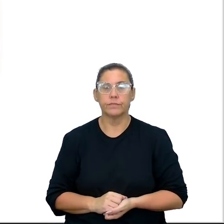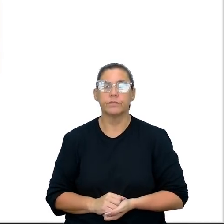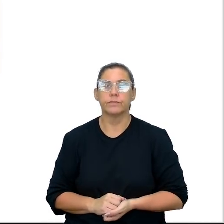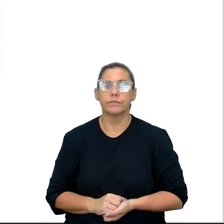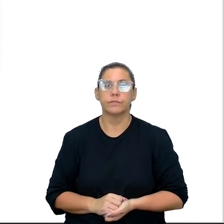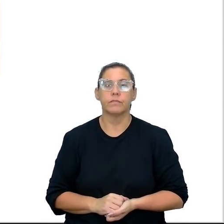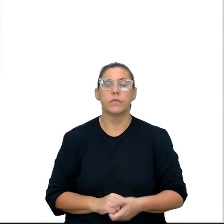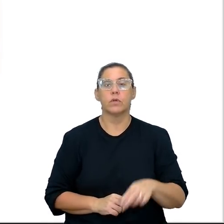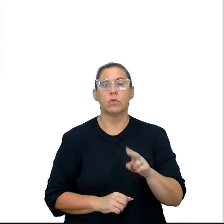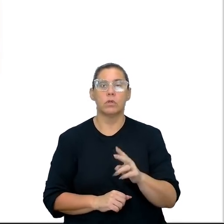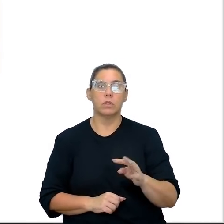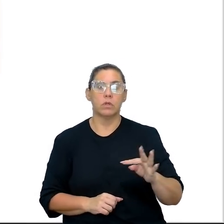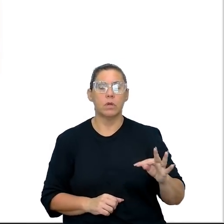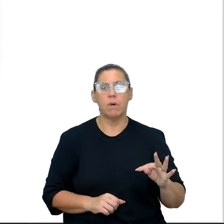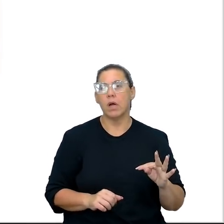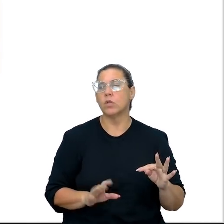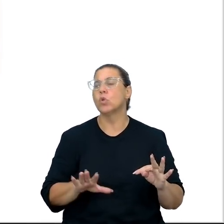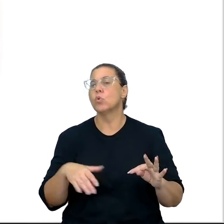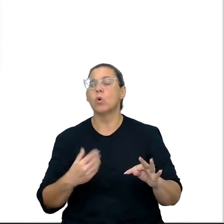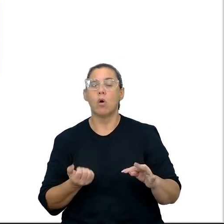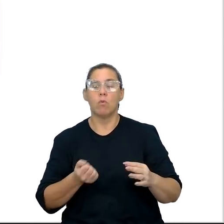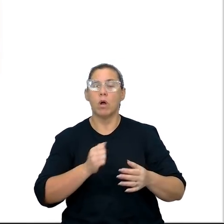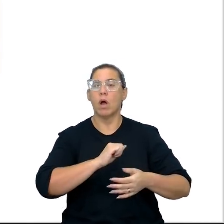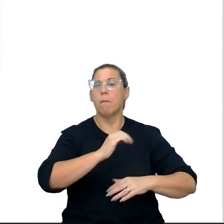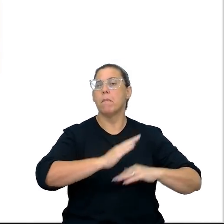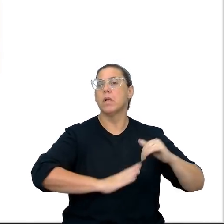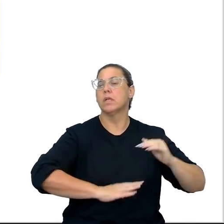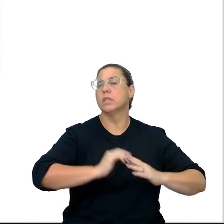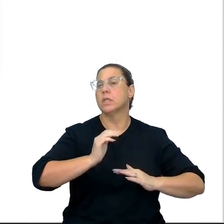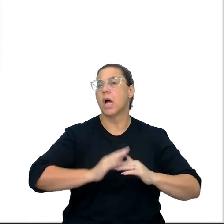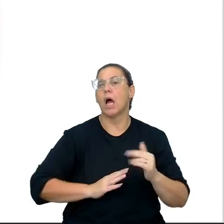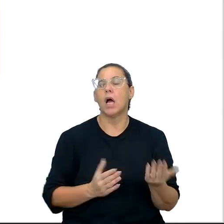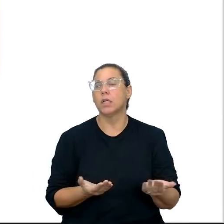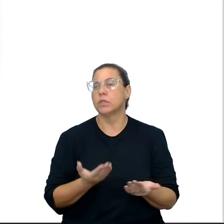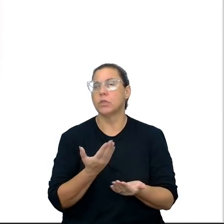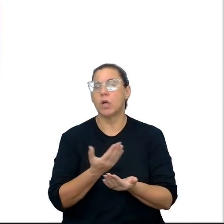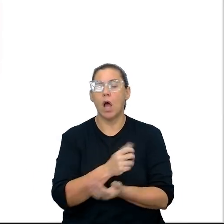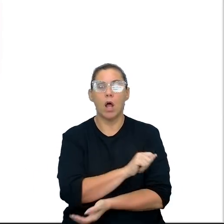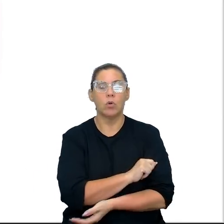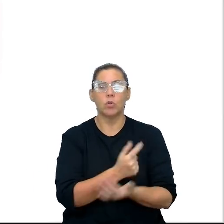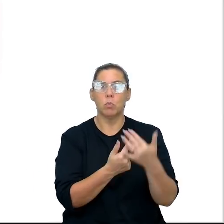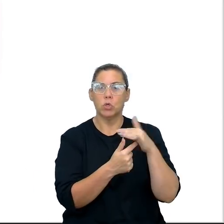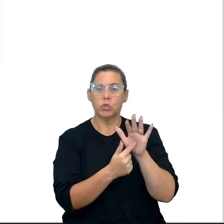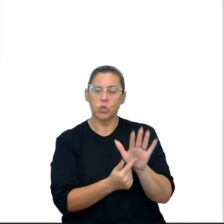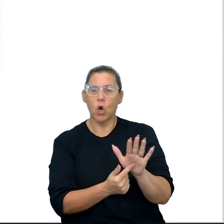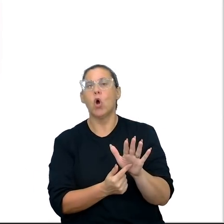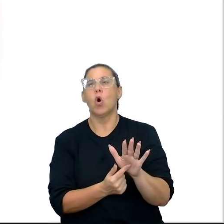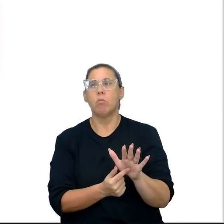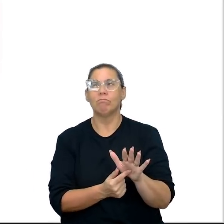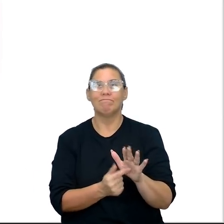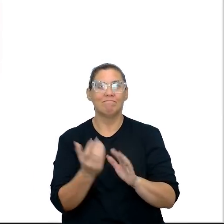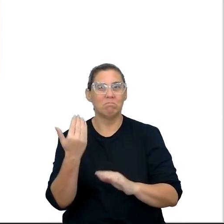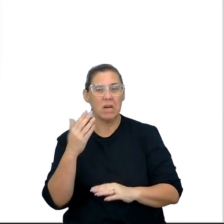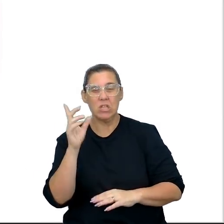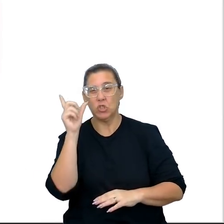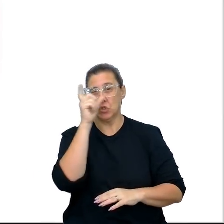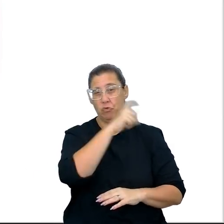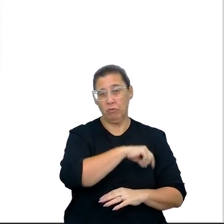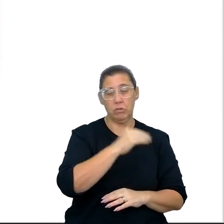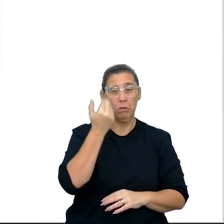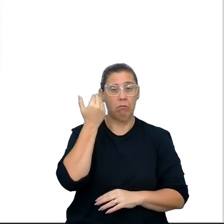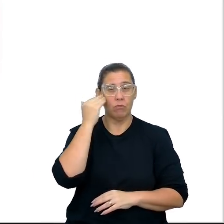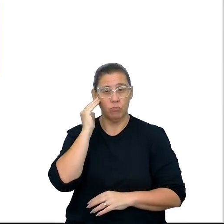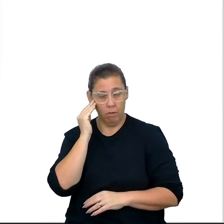nessas unidades temáticas, quais essas unidades temáticas os alunos apresentaram maior dificuldade? Então, você pode